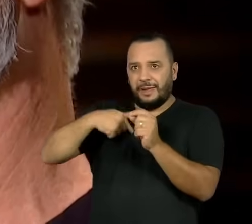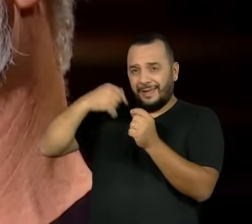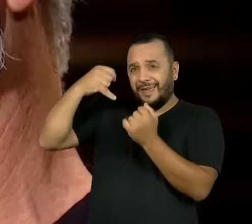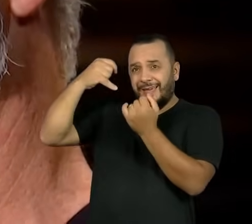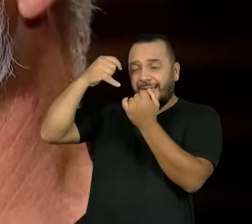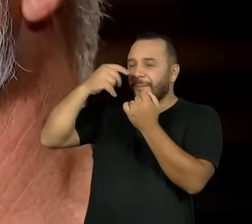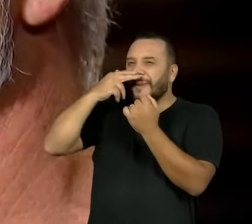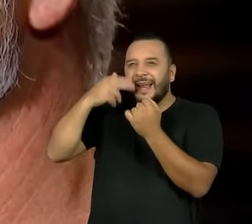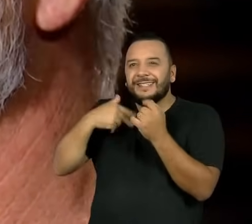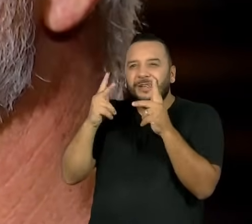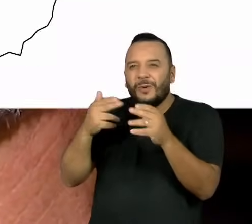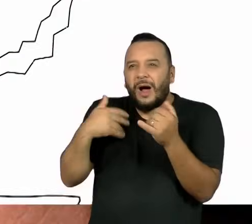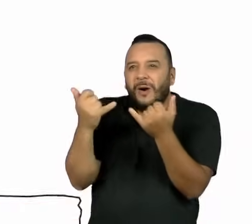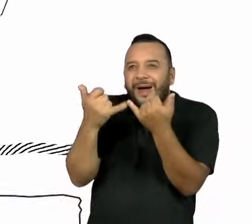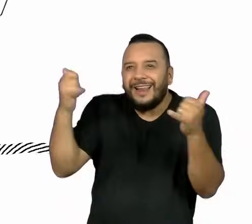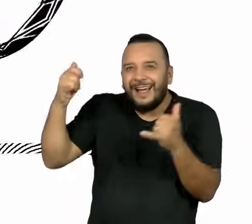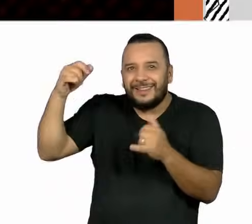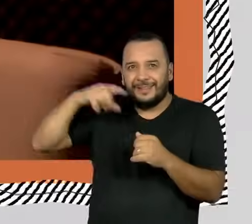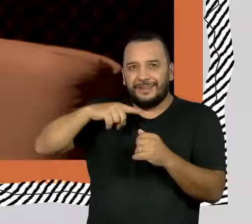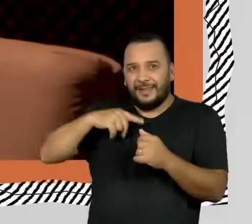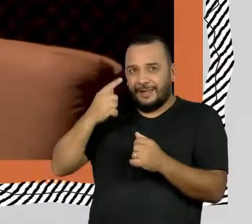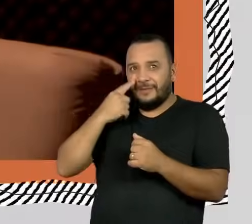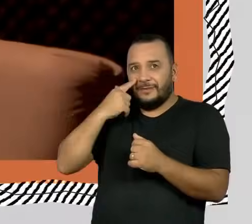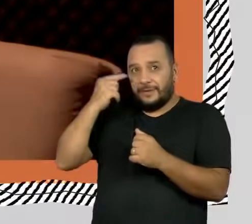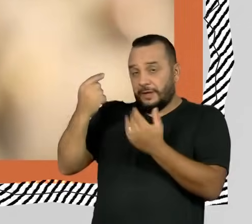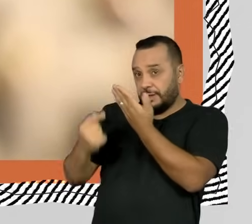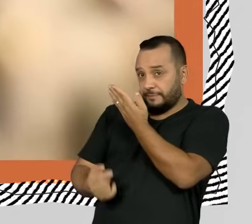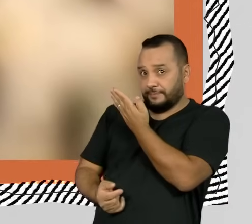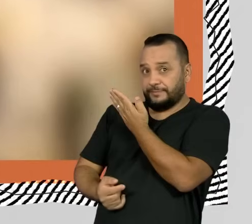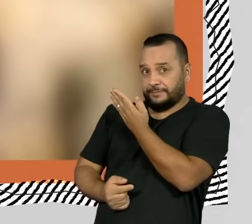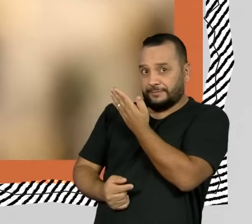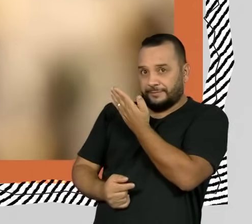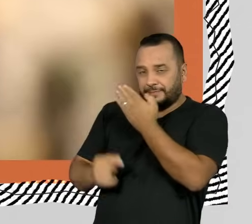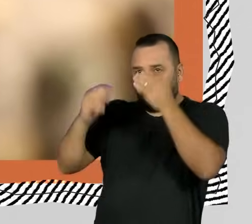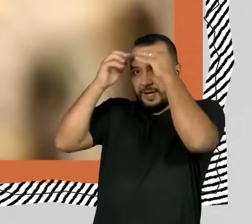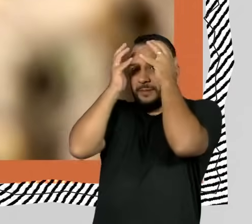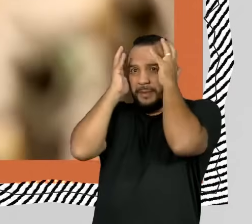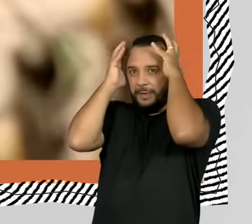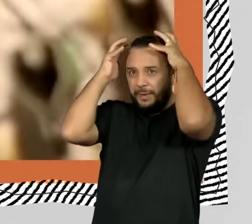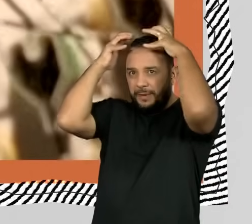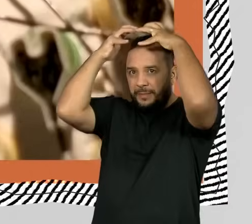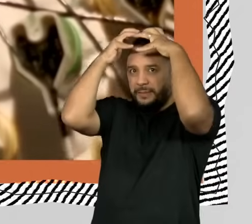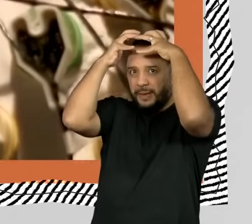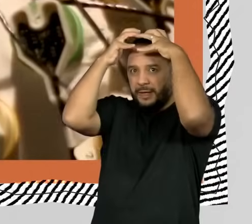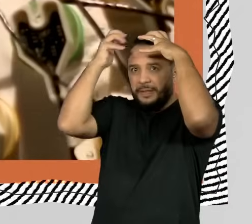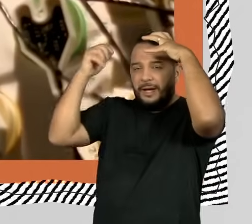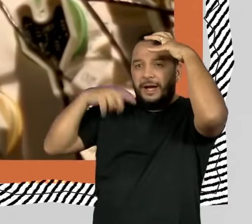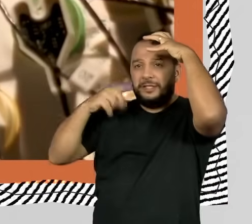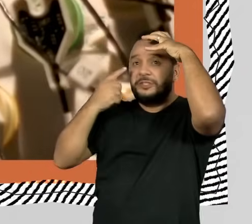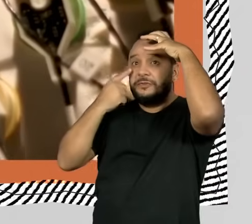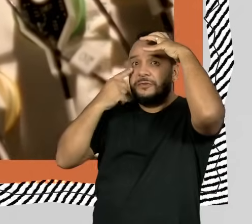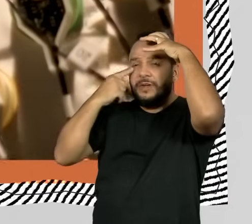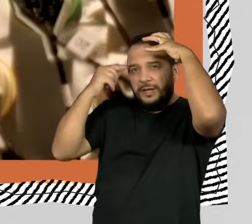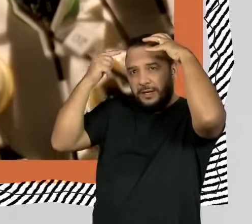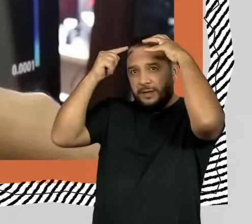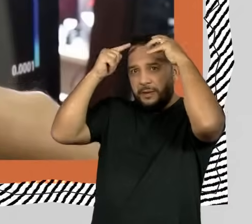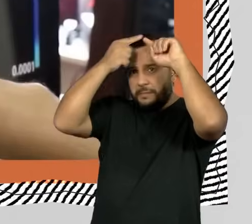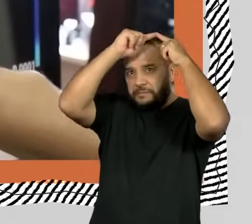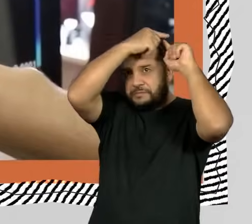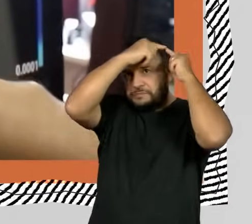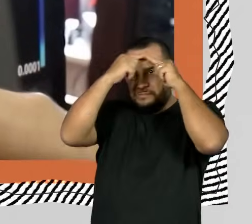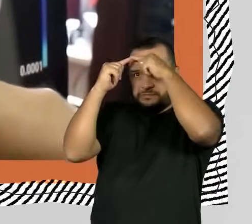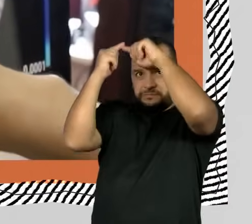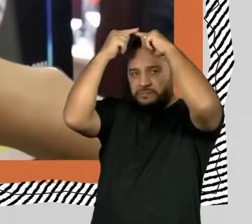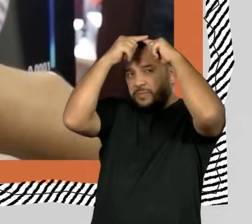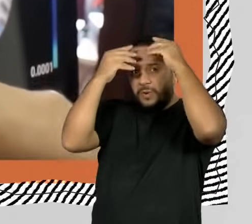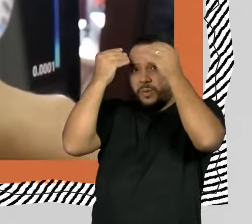gente vê são essas propagações de corrente elétrica no cérebro, colocando, por exemplo, detectores na parte de fora do